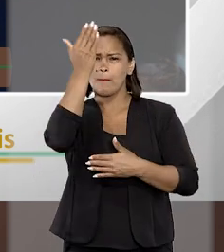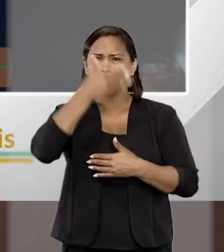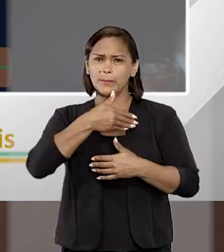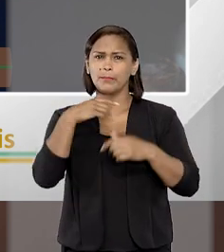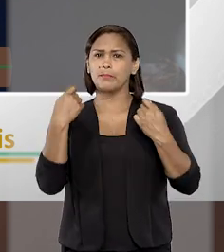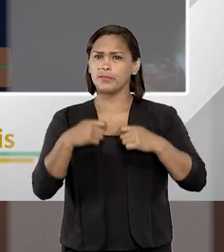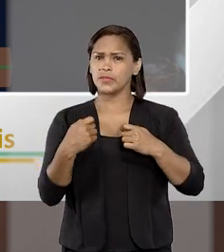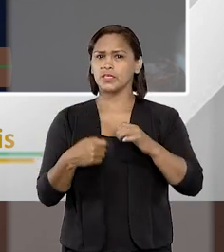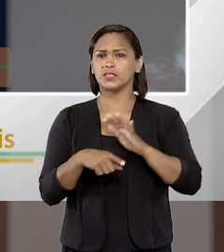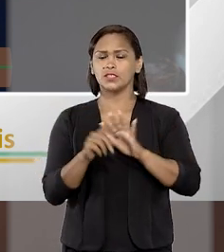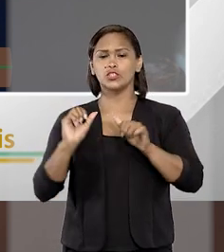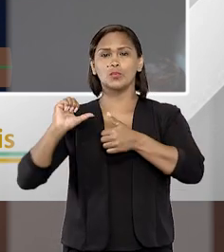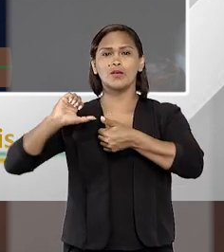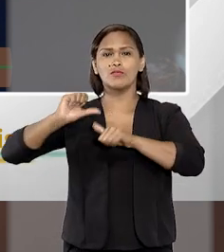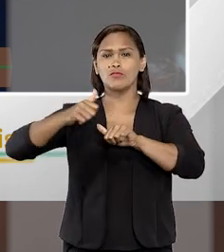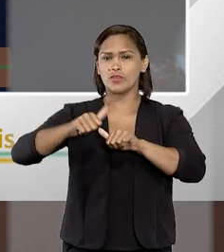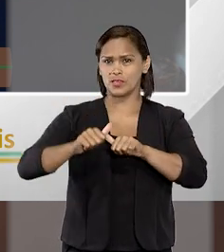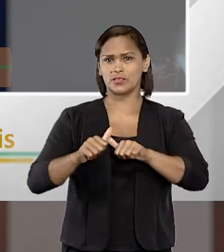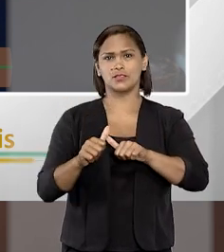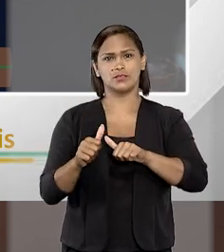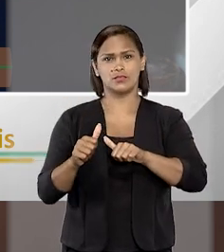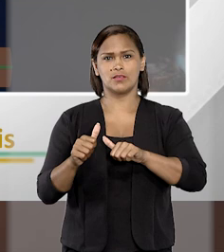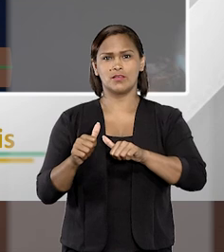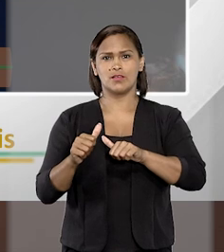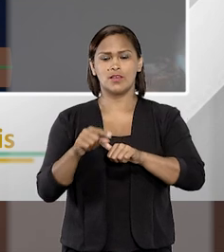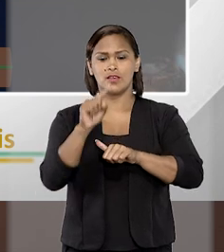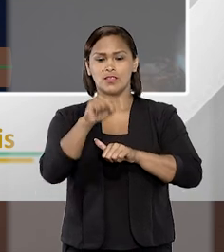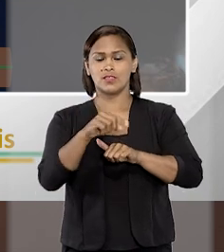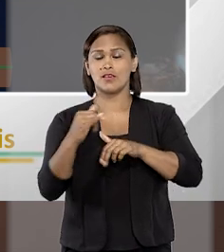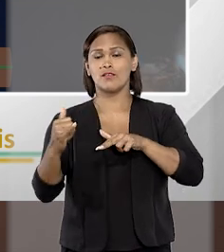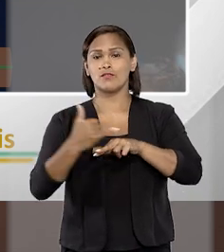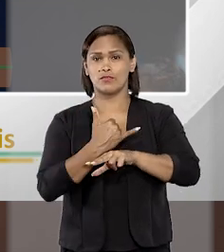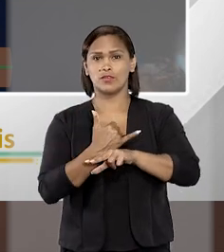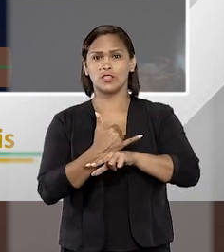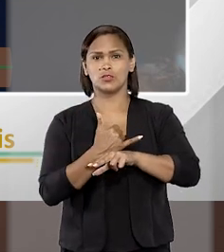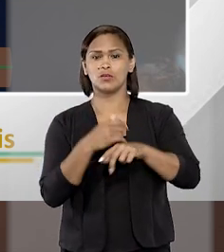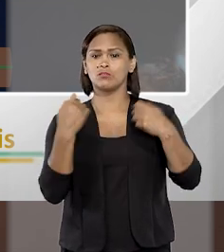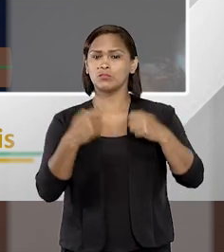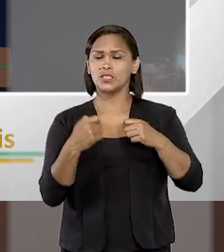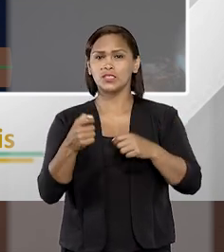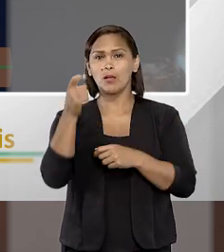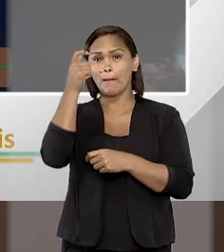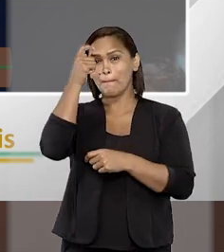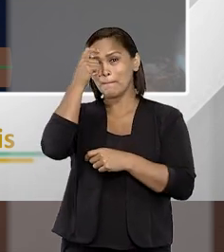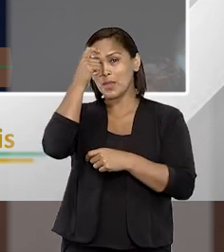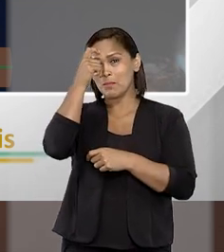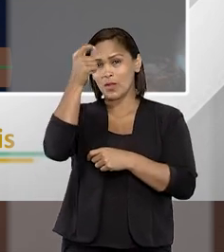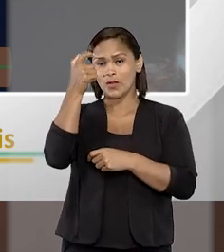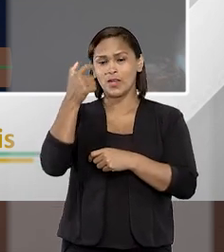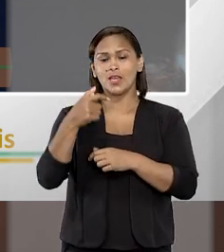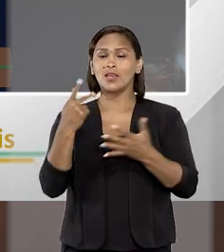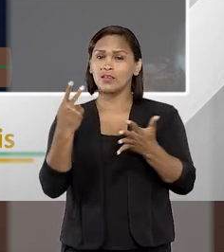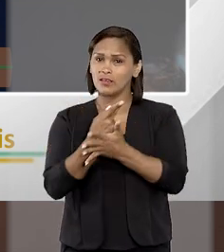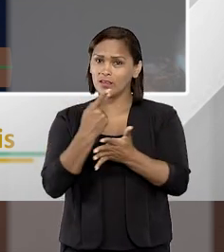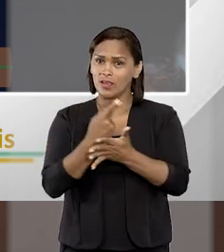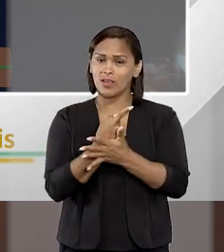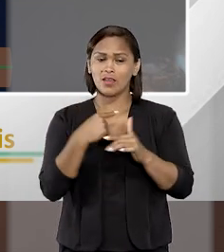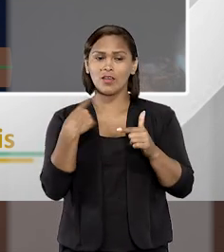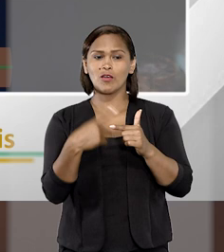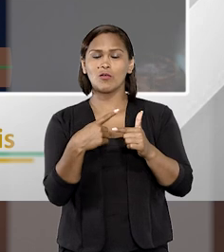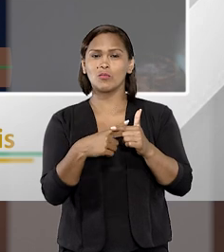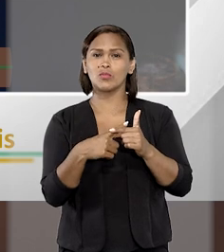prova Depende de uma avaliação subjetiva da vítima depende da sua memória e essa memória falha